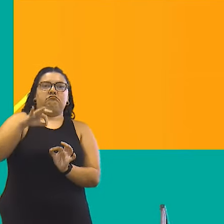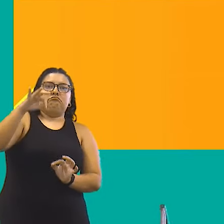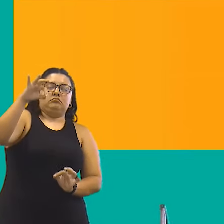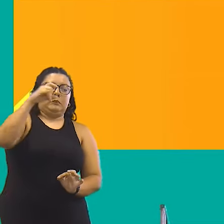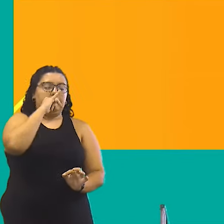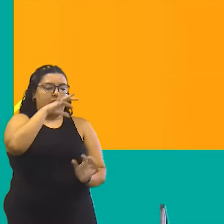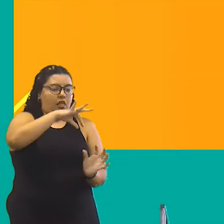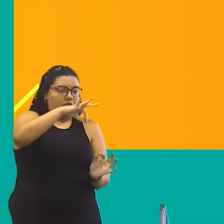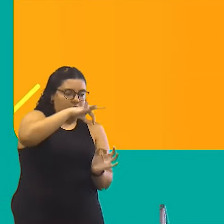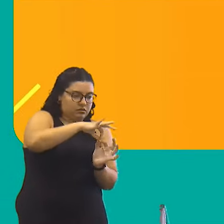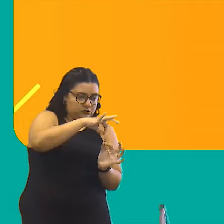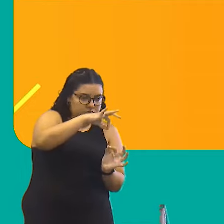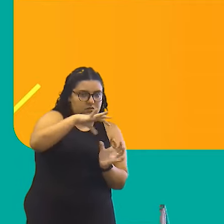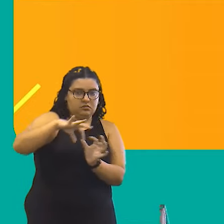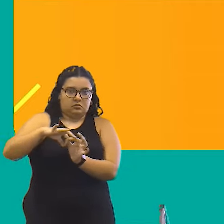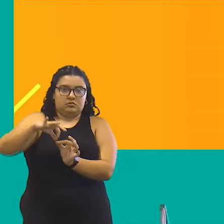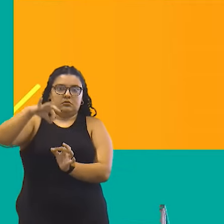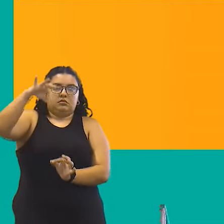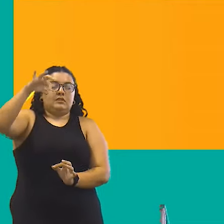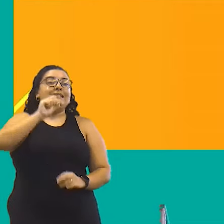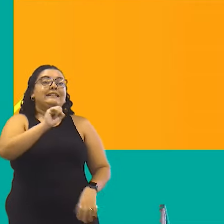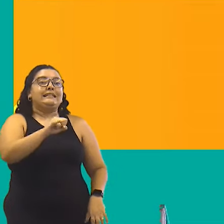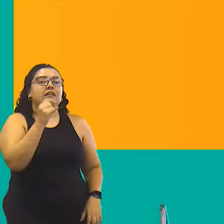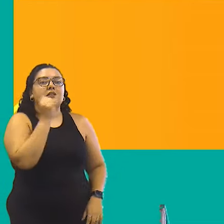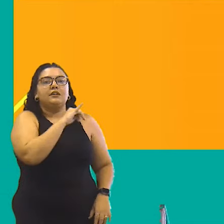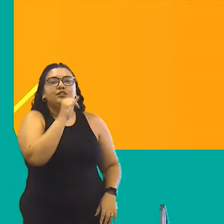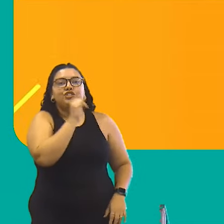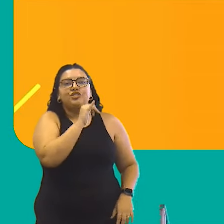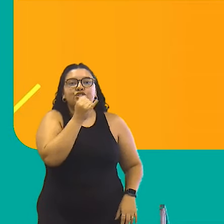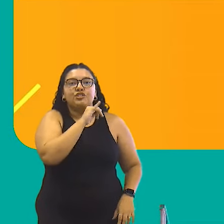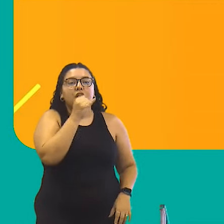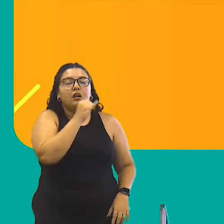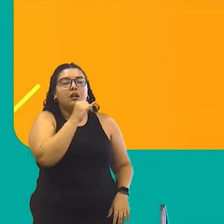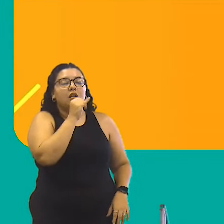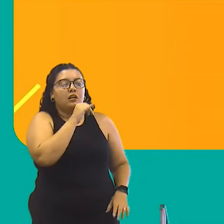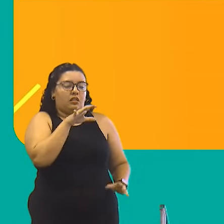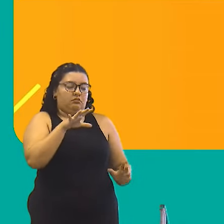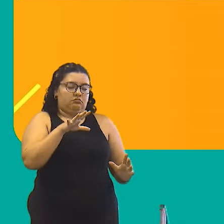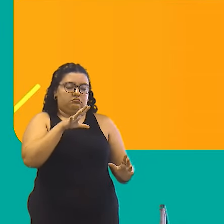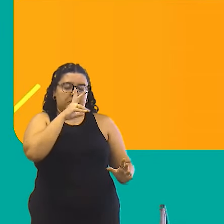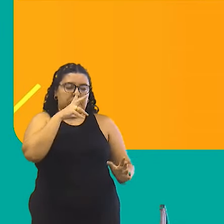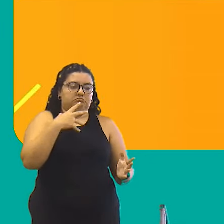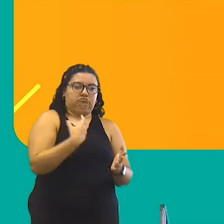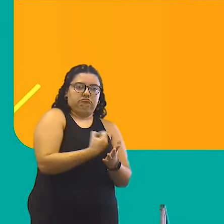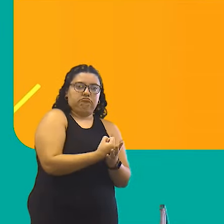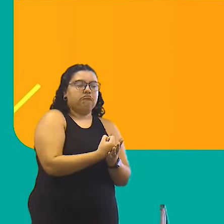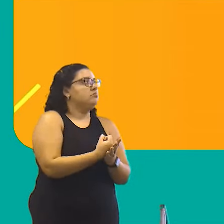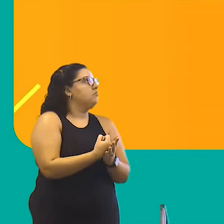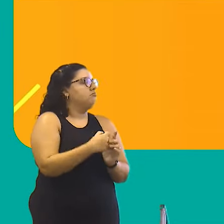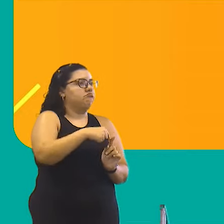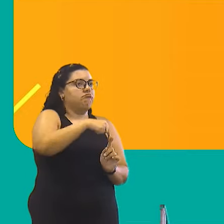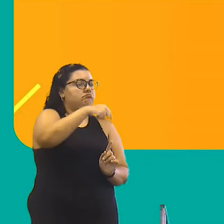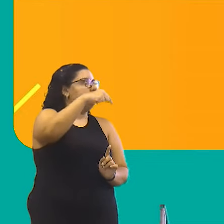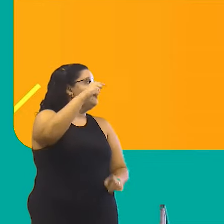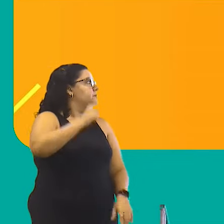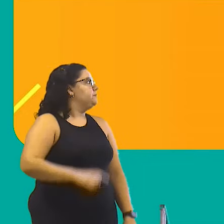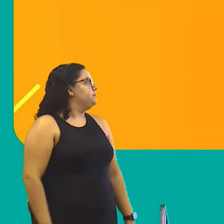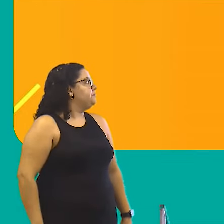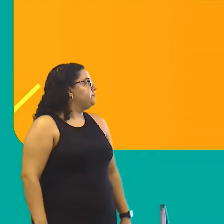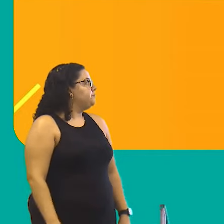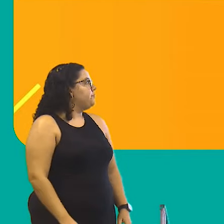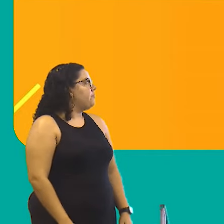Então quando a corrente elétrica entra, ela de menos para mais ganha 1,5